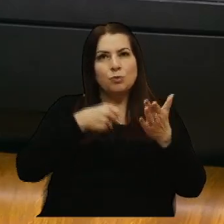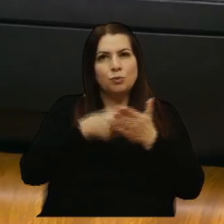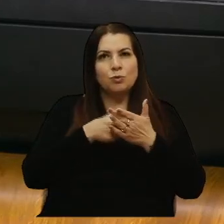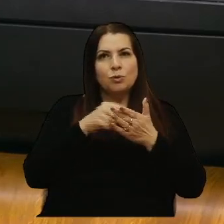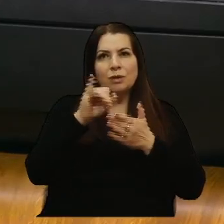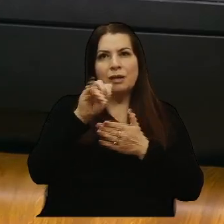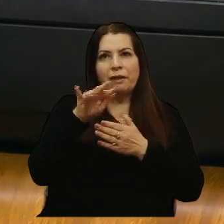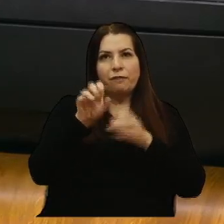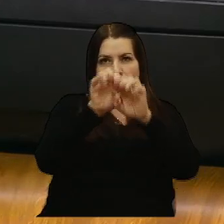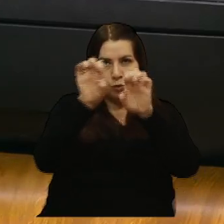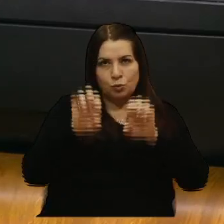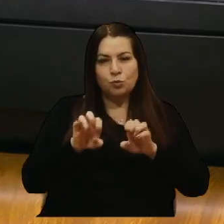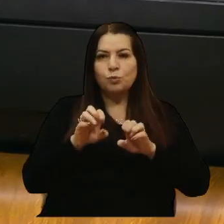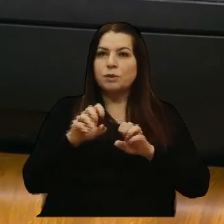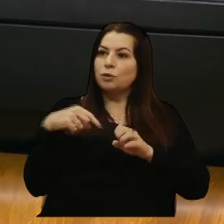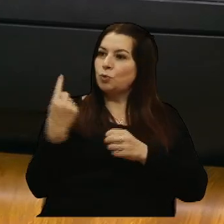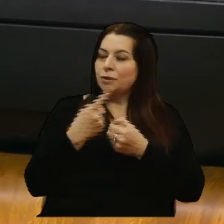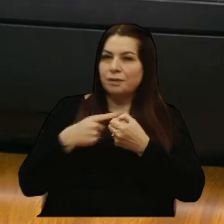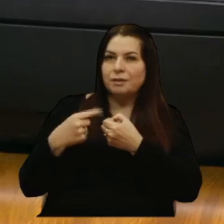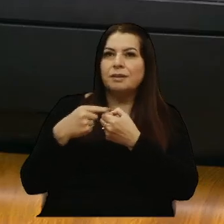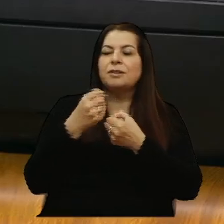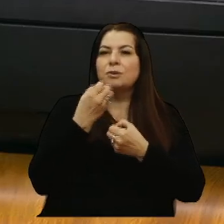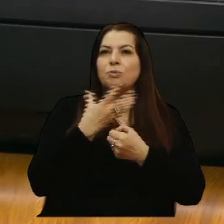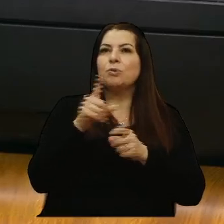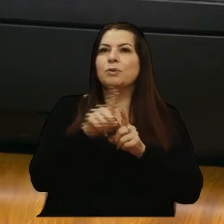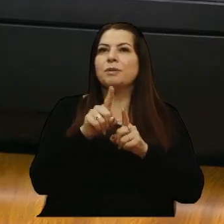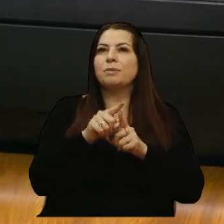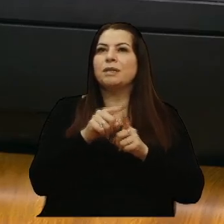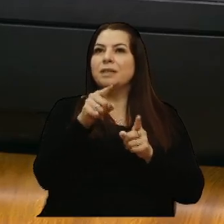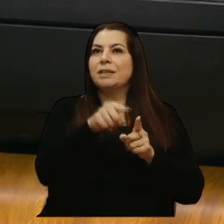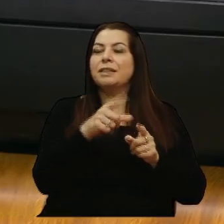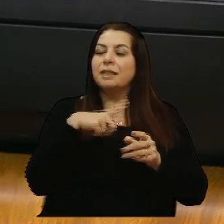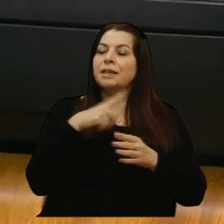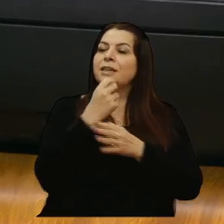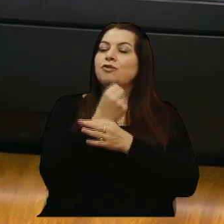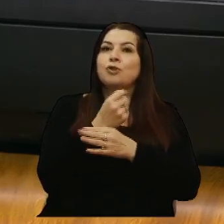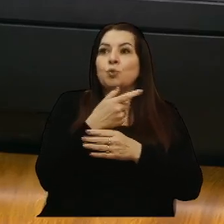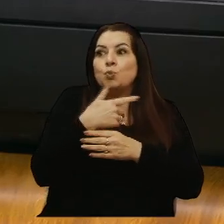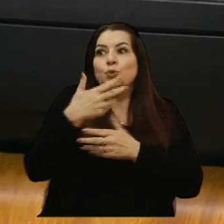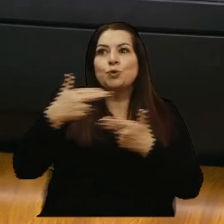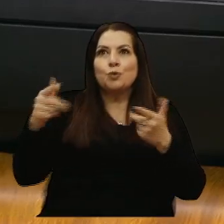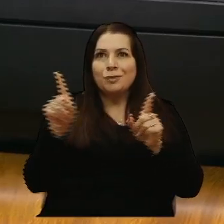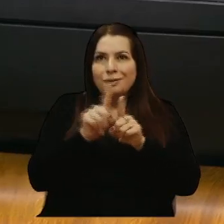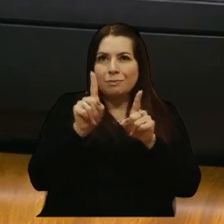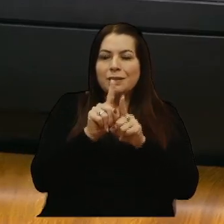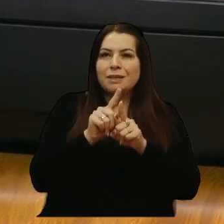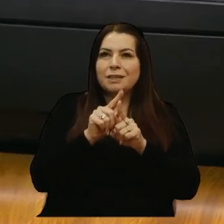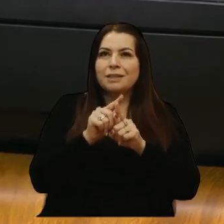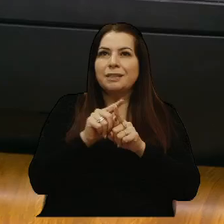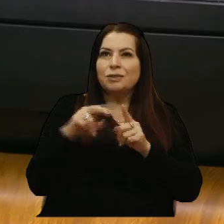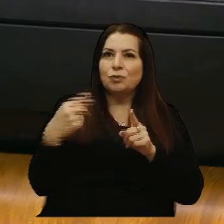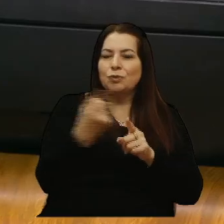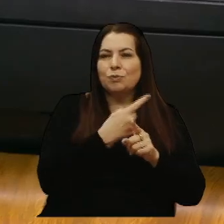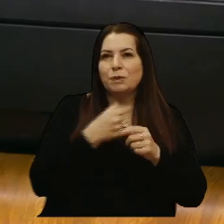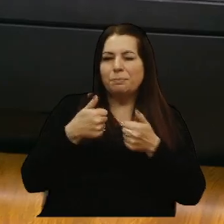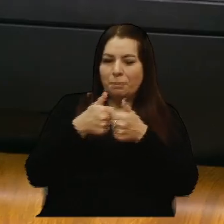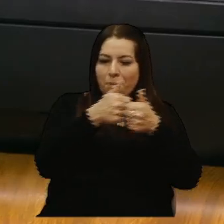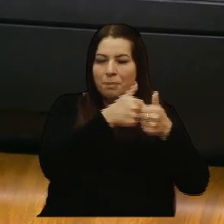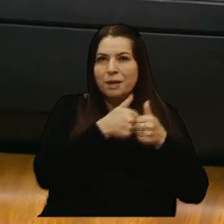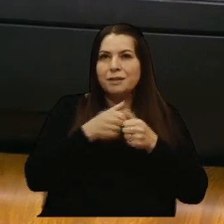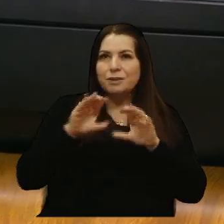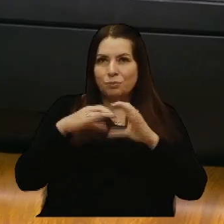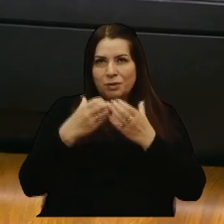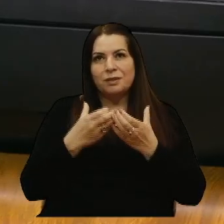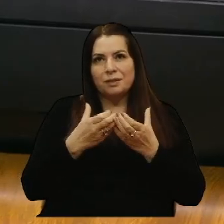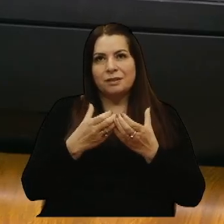infraestrutura urbana. E bom, agora nós temos o título público, nós temos que garantir o resto dos aparelhos urbanos nas proximidades dessa